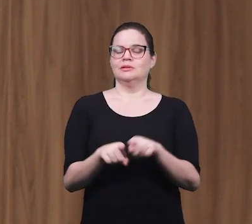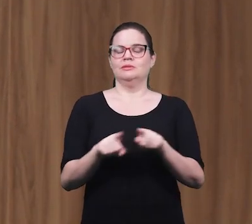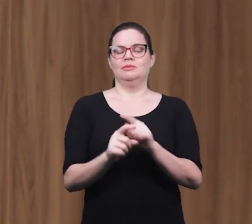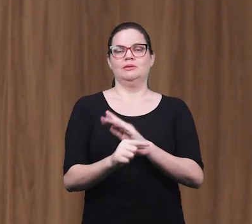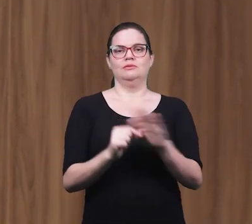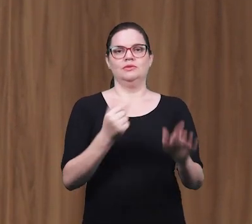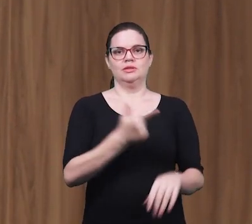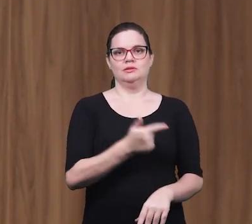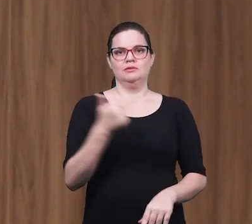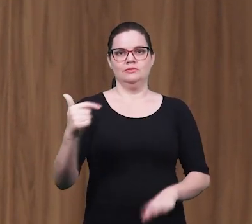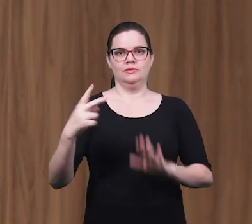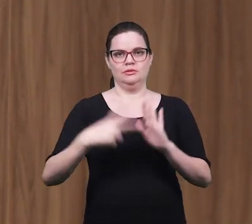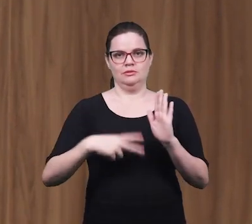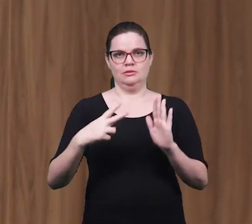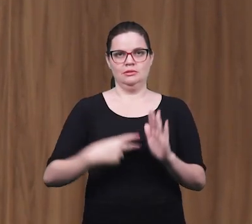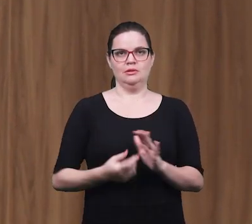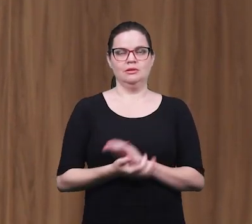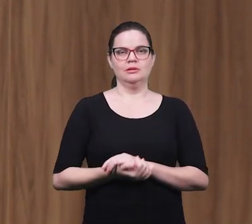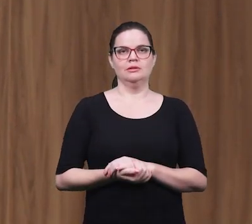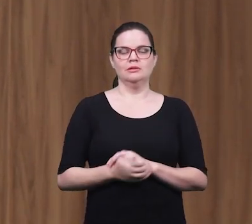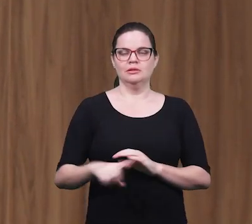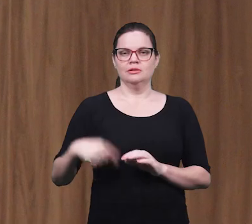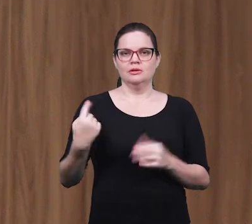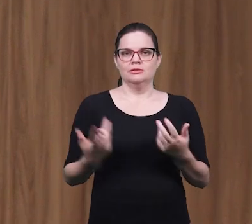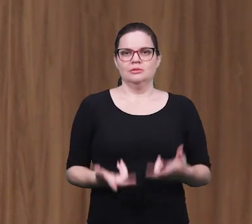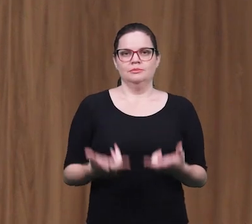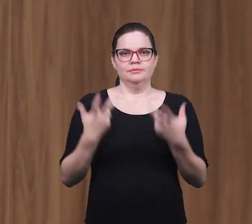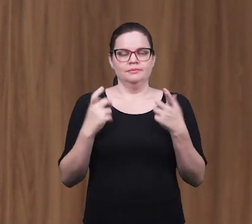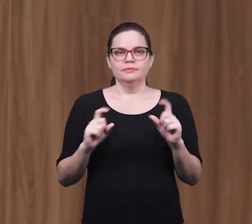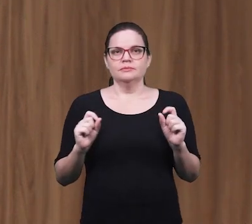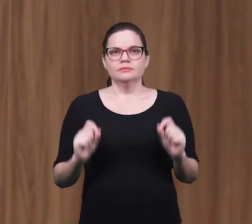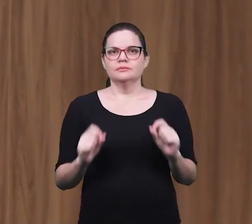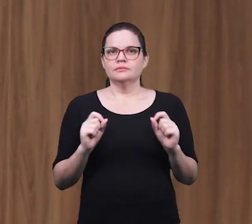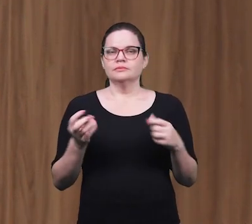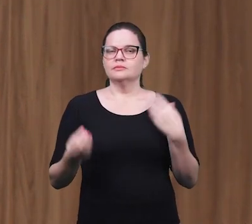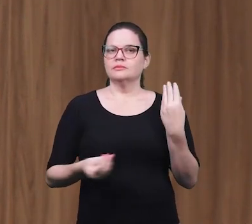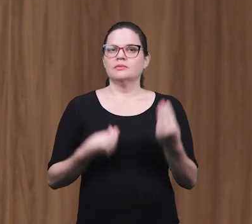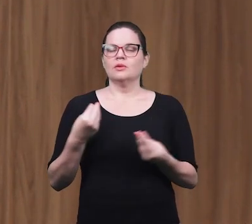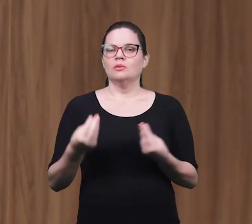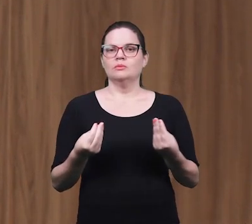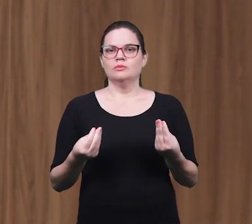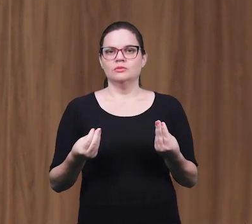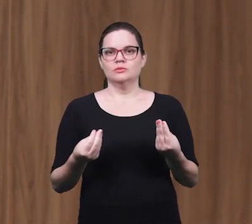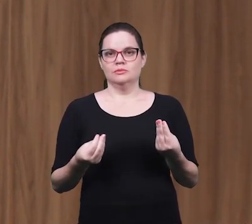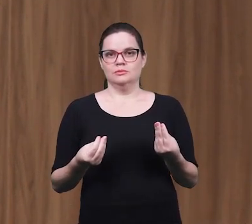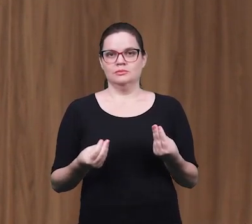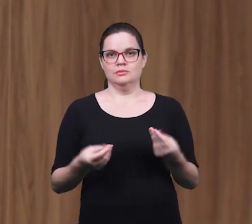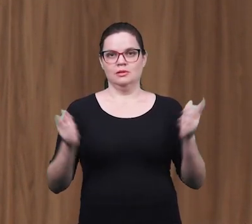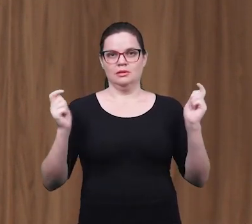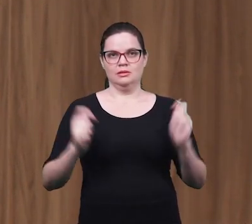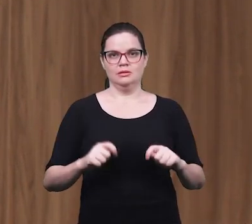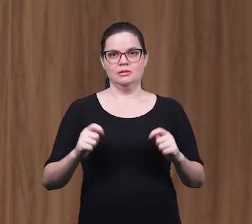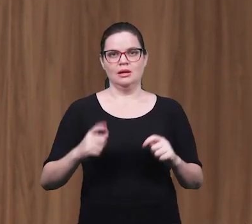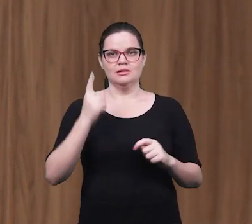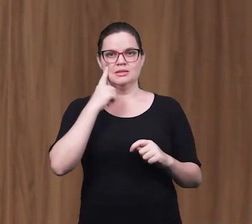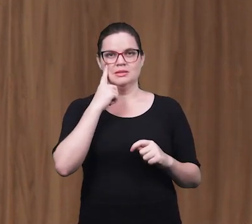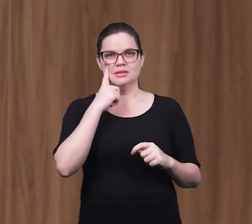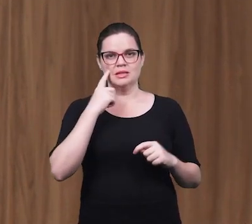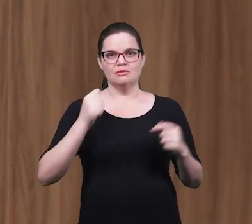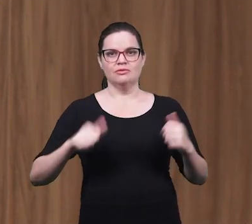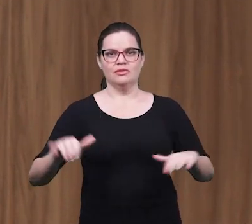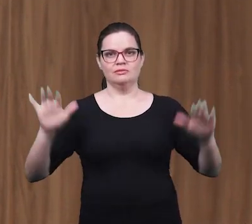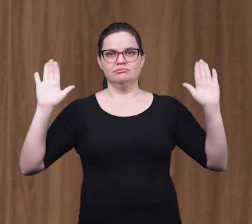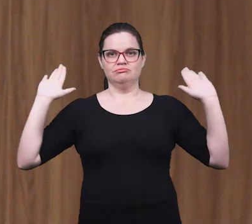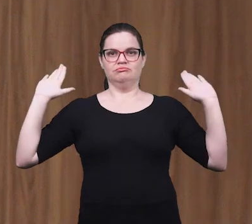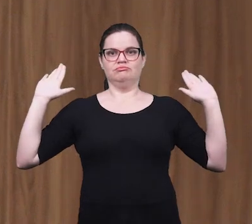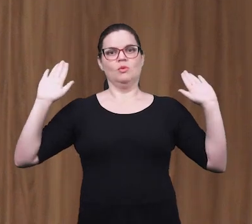22, lendo isso daqui, nós vemos na verdade como ser pendurado num madeiro por ocasião